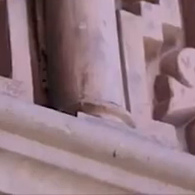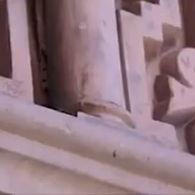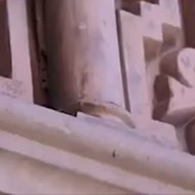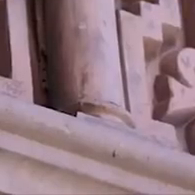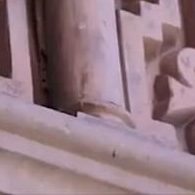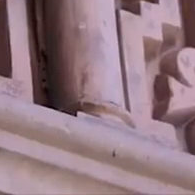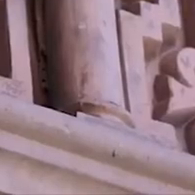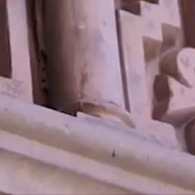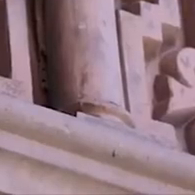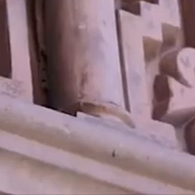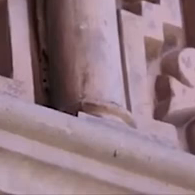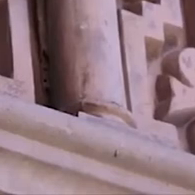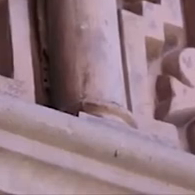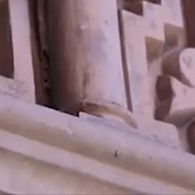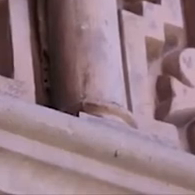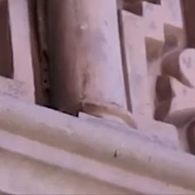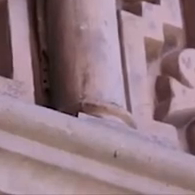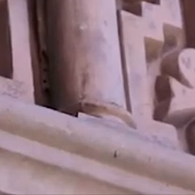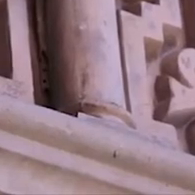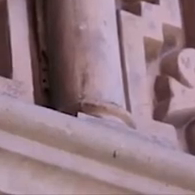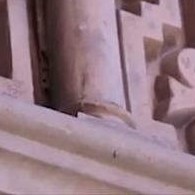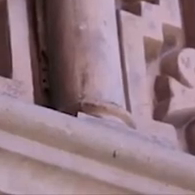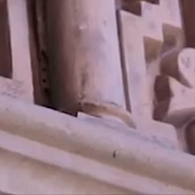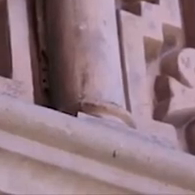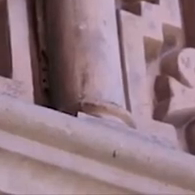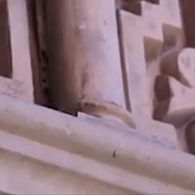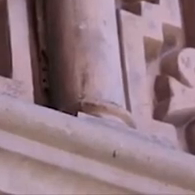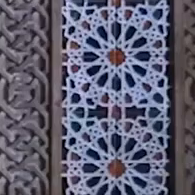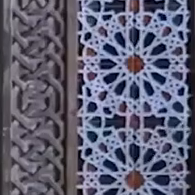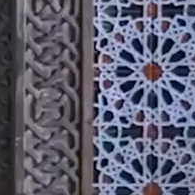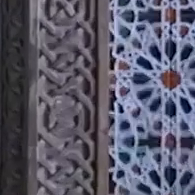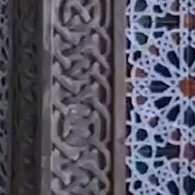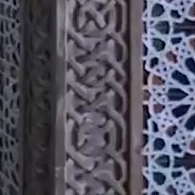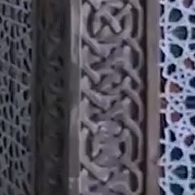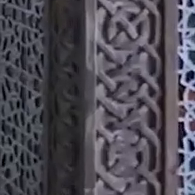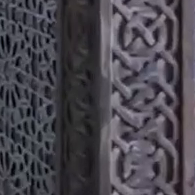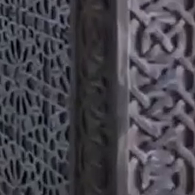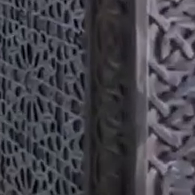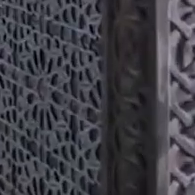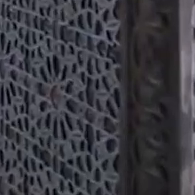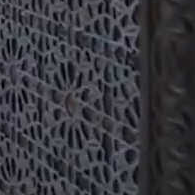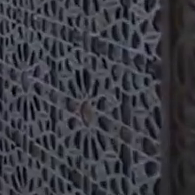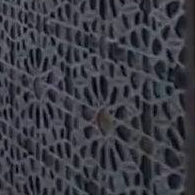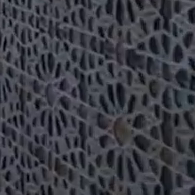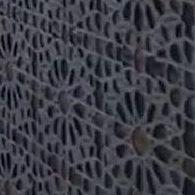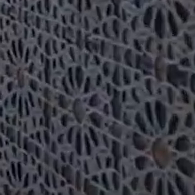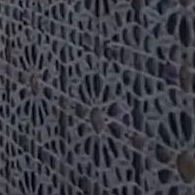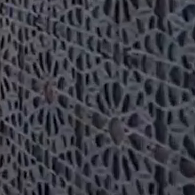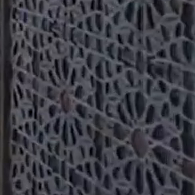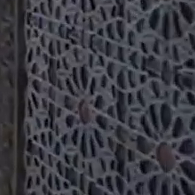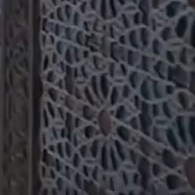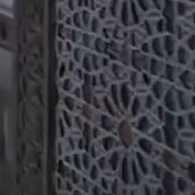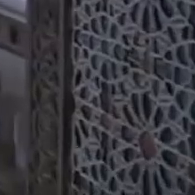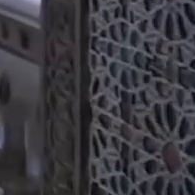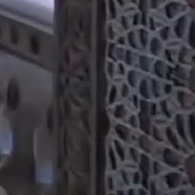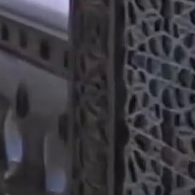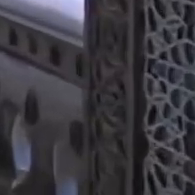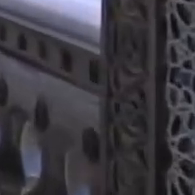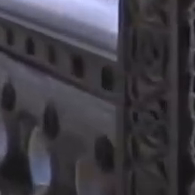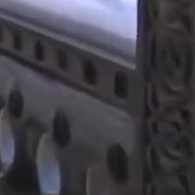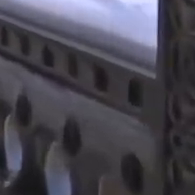Se dizem que as paredes escutam, aqui elas fazem bem mais que isso. Elas